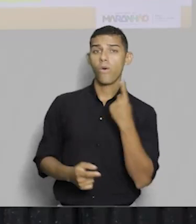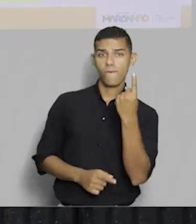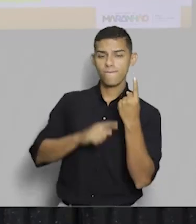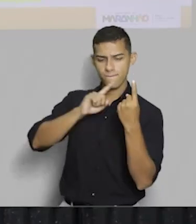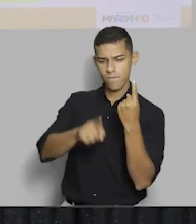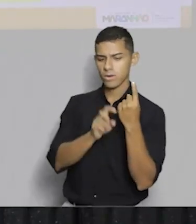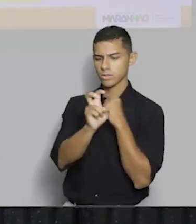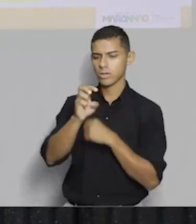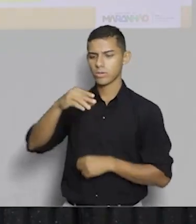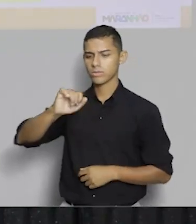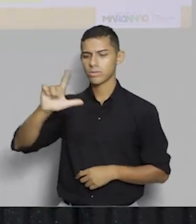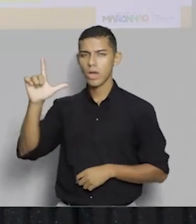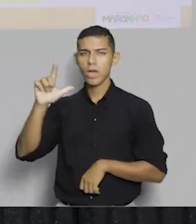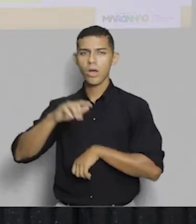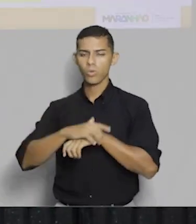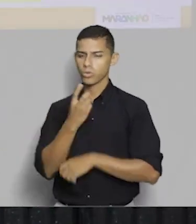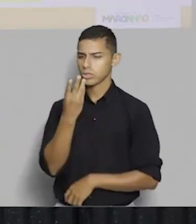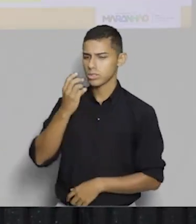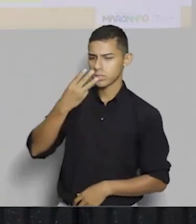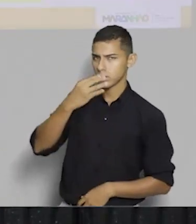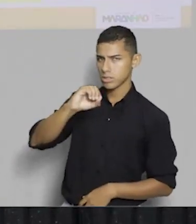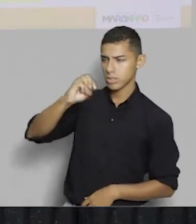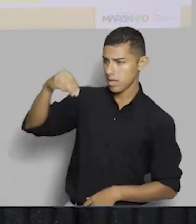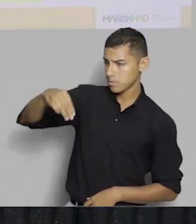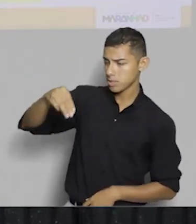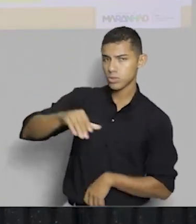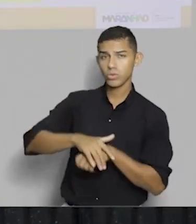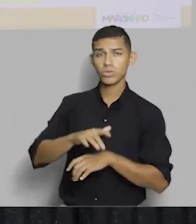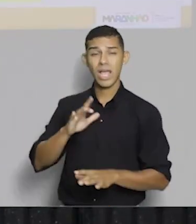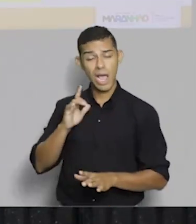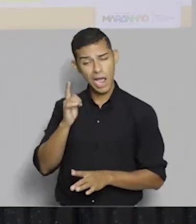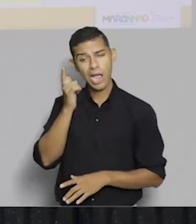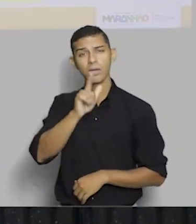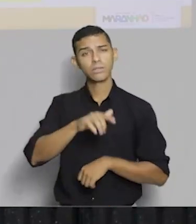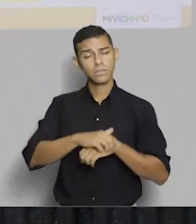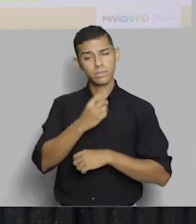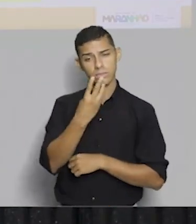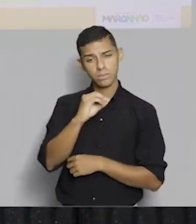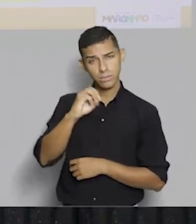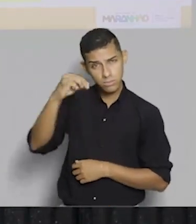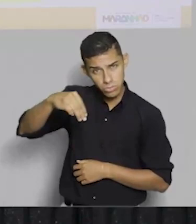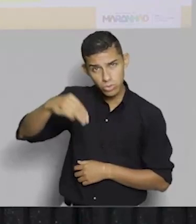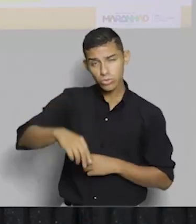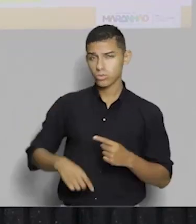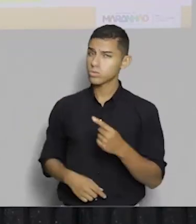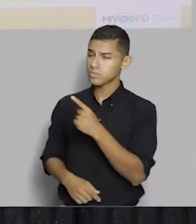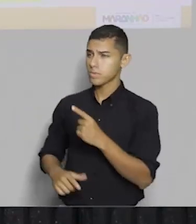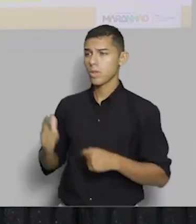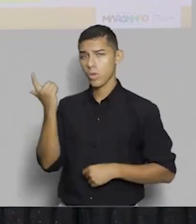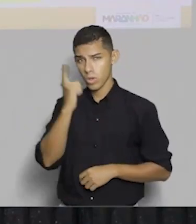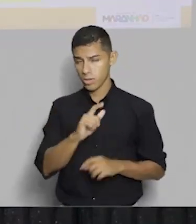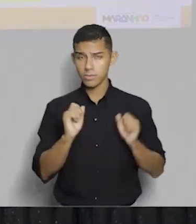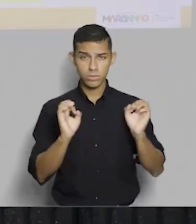por 30 minutos A cada 30 minutos Beleza então